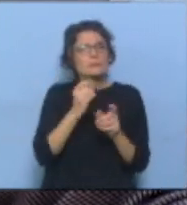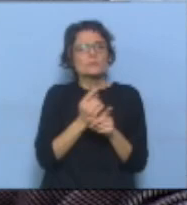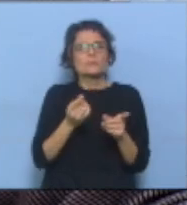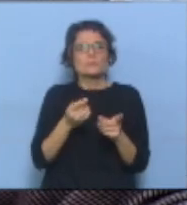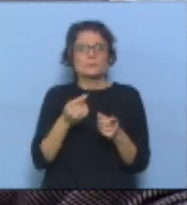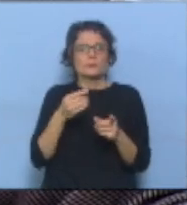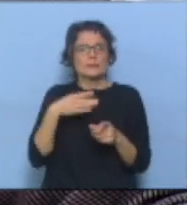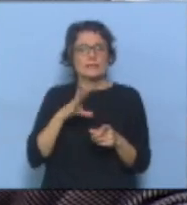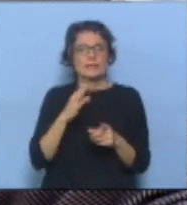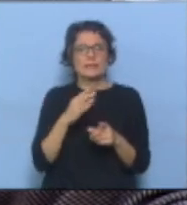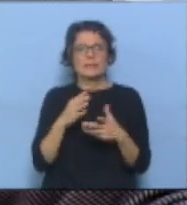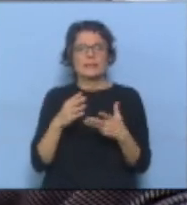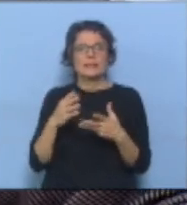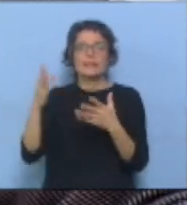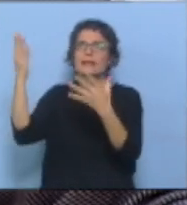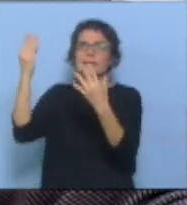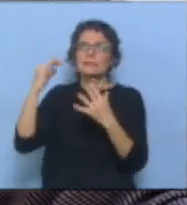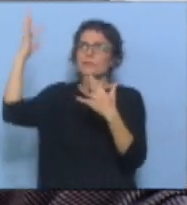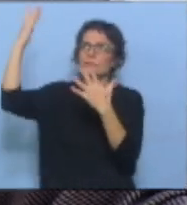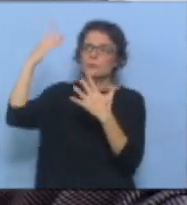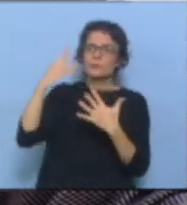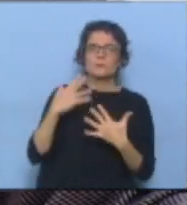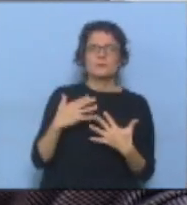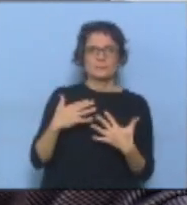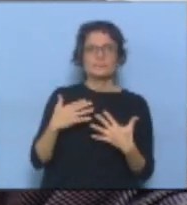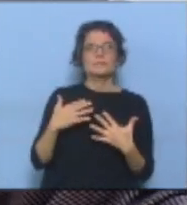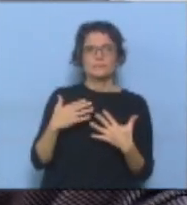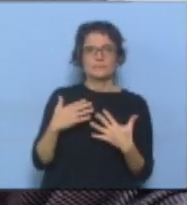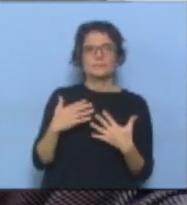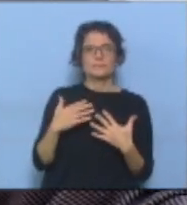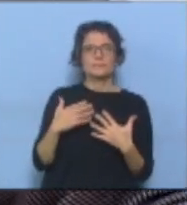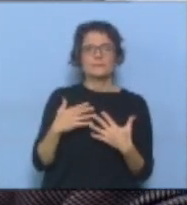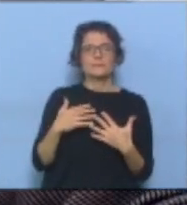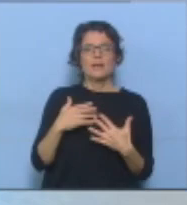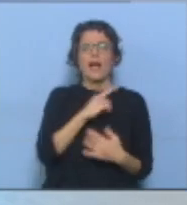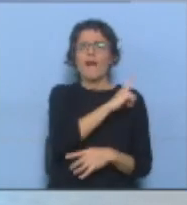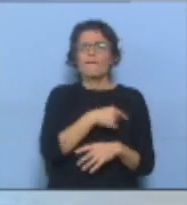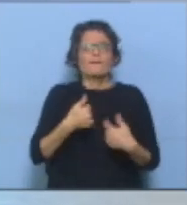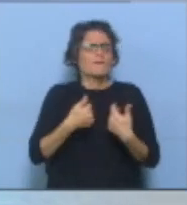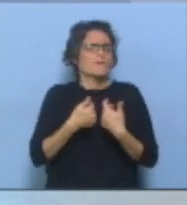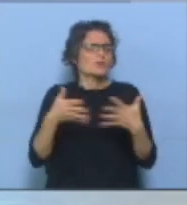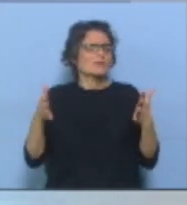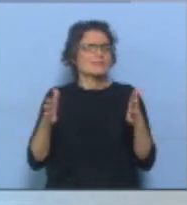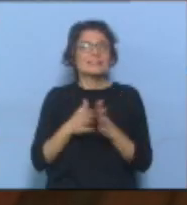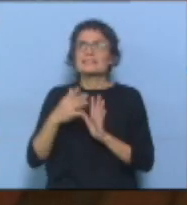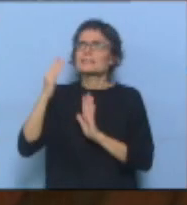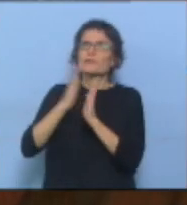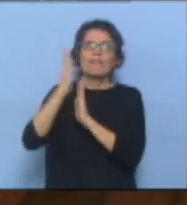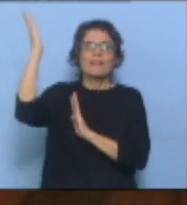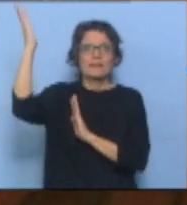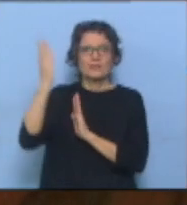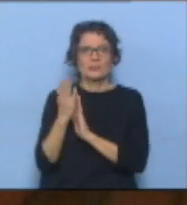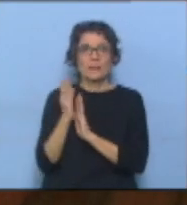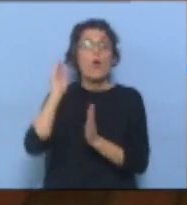Jesus vai ao batismo para receber toda a força de Deus. E é por isso que São Lucas diz que depois dele ser